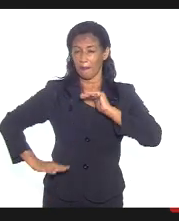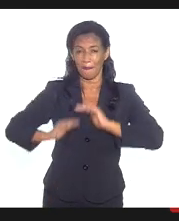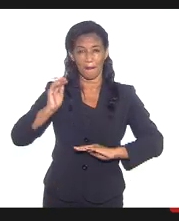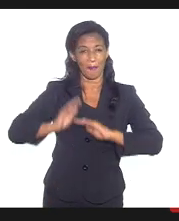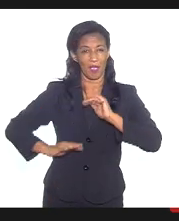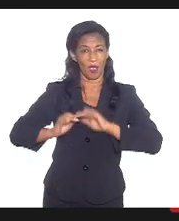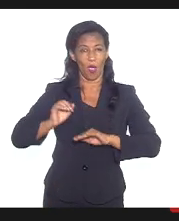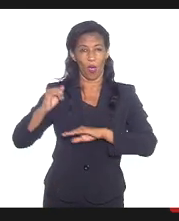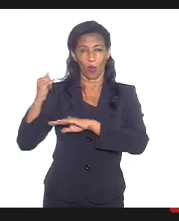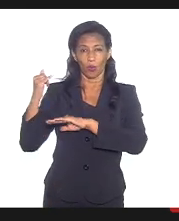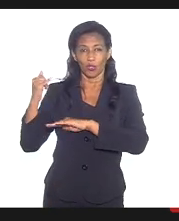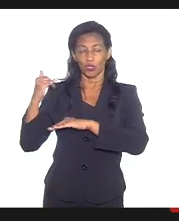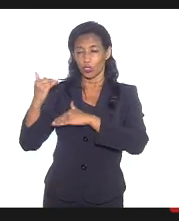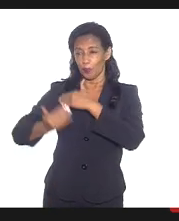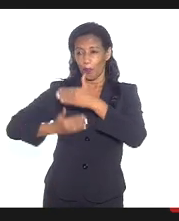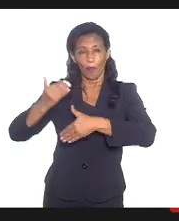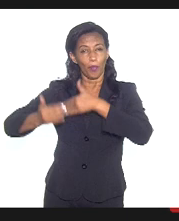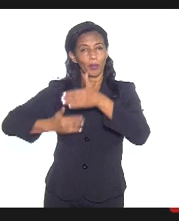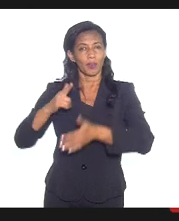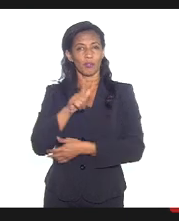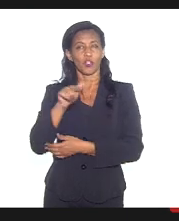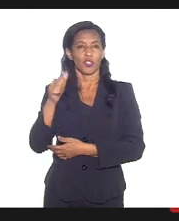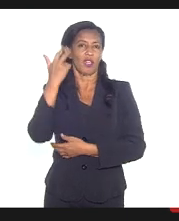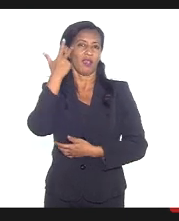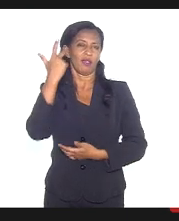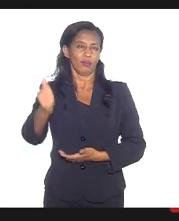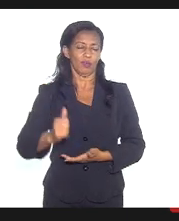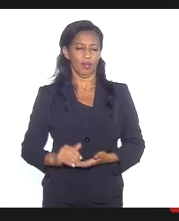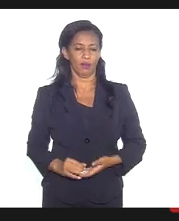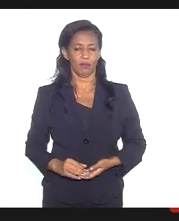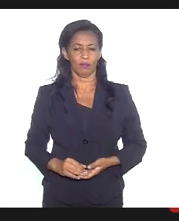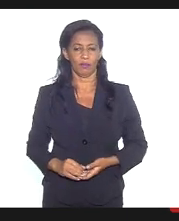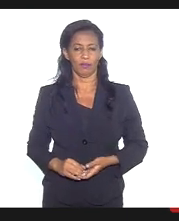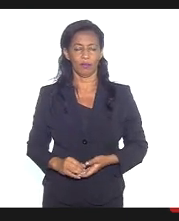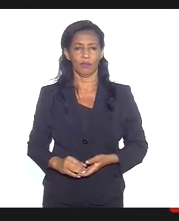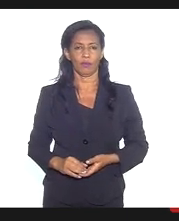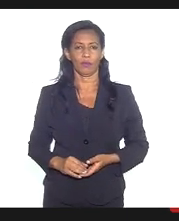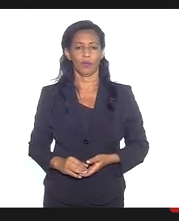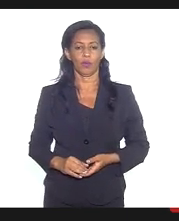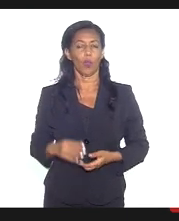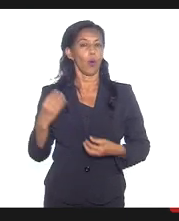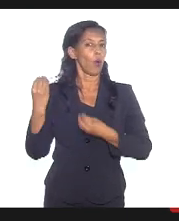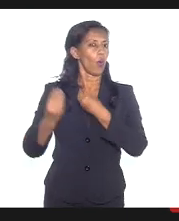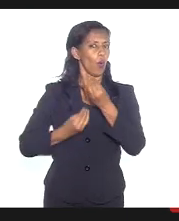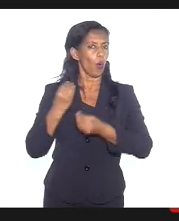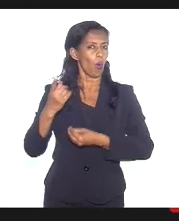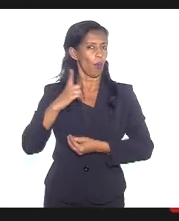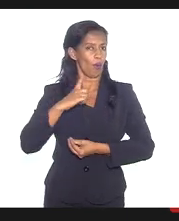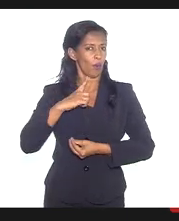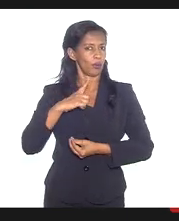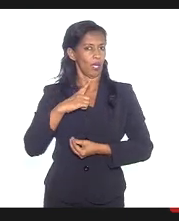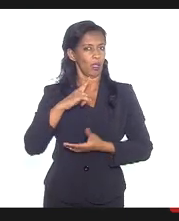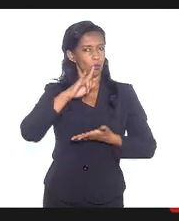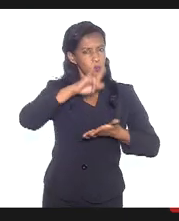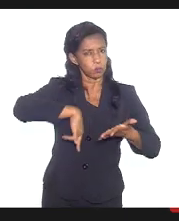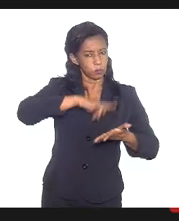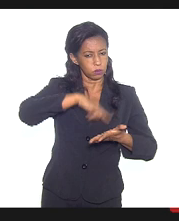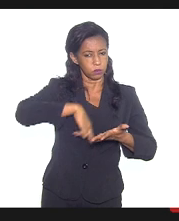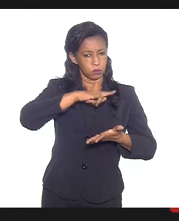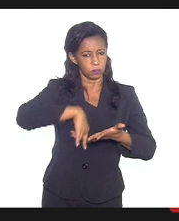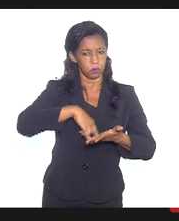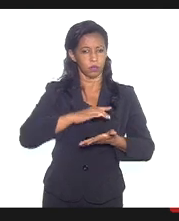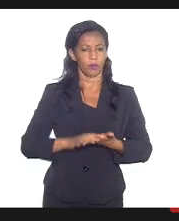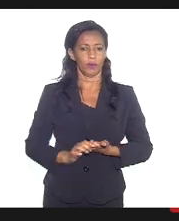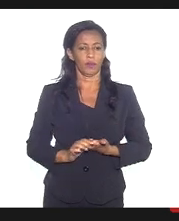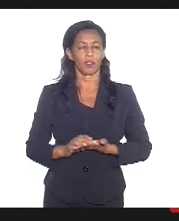de processamento de gás natural. Como eu tenho o protocolo CIE, que é o